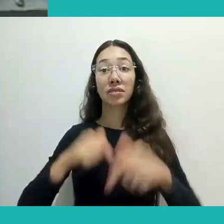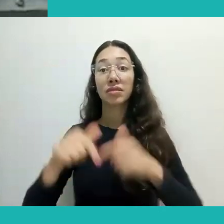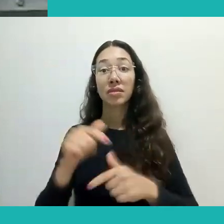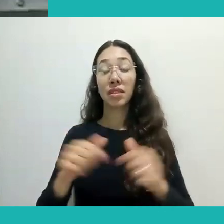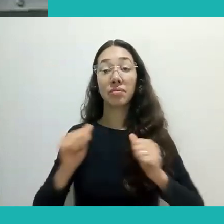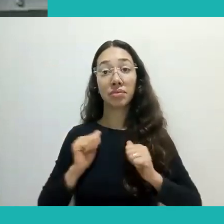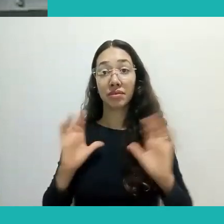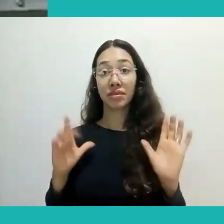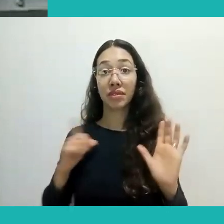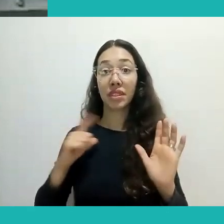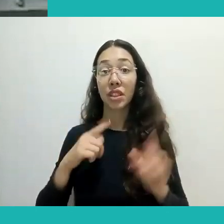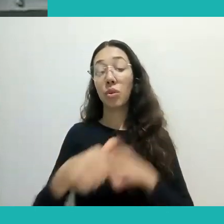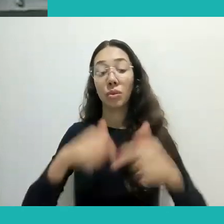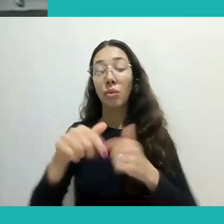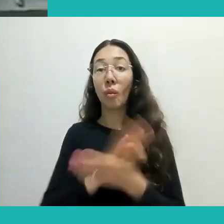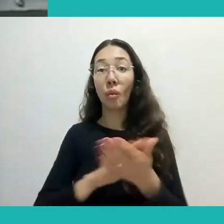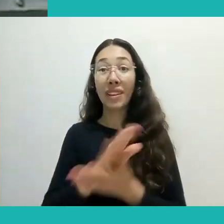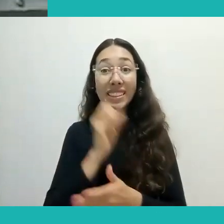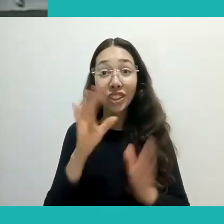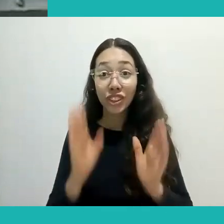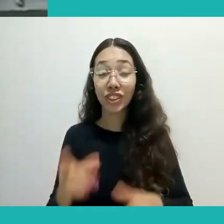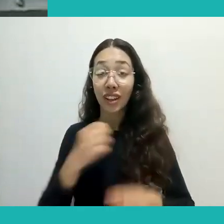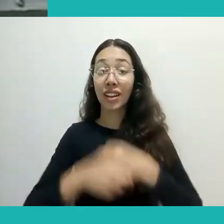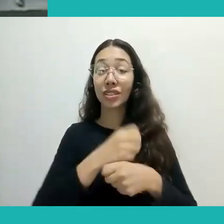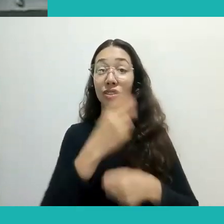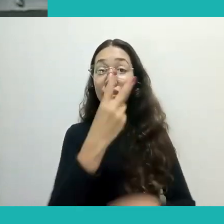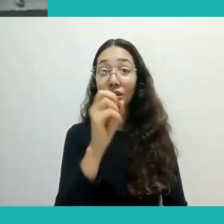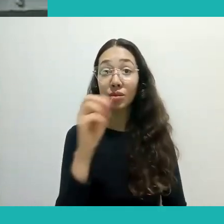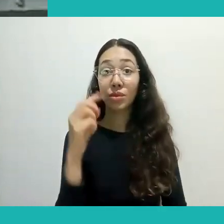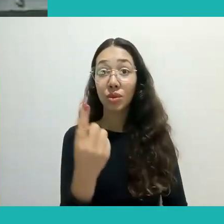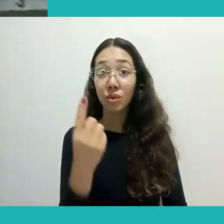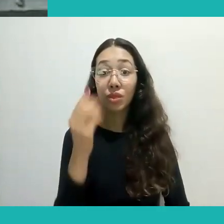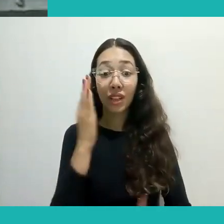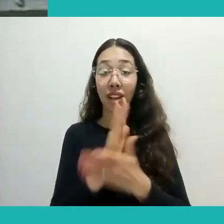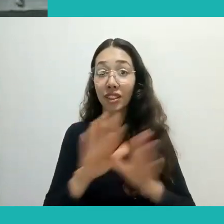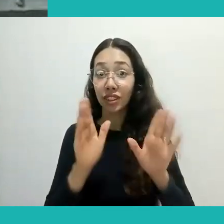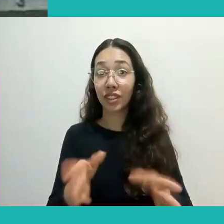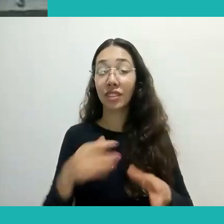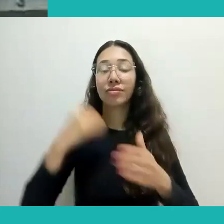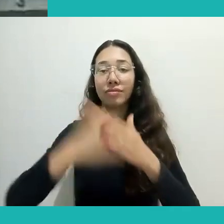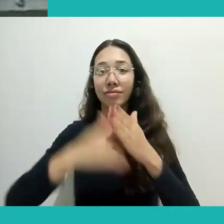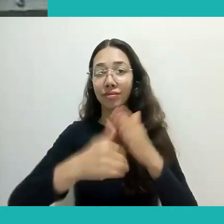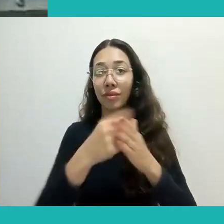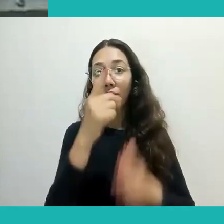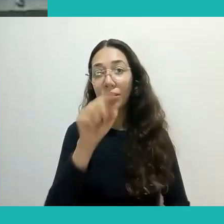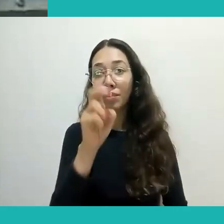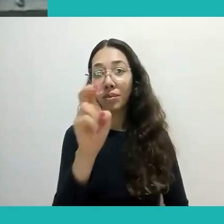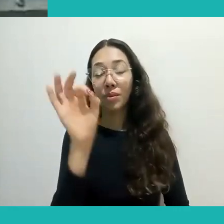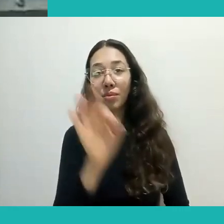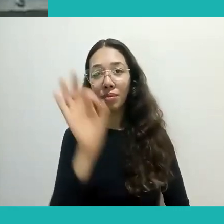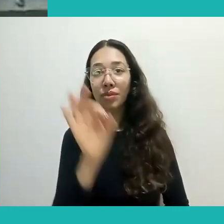né, se já inativo em 2001, recolhia os 1,5% sobre seus